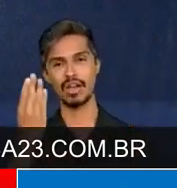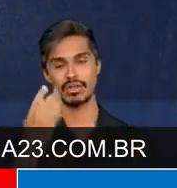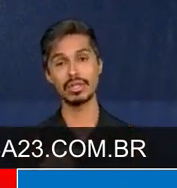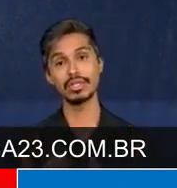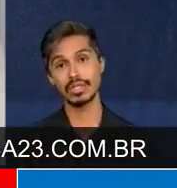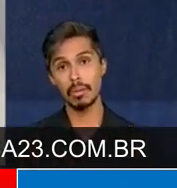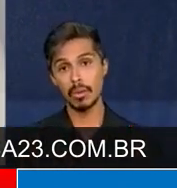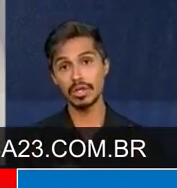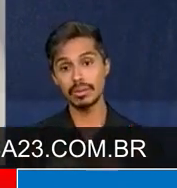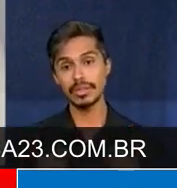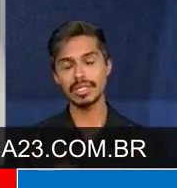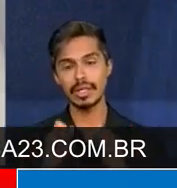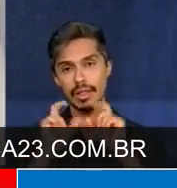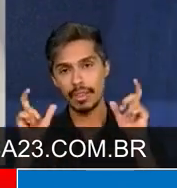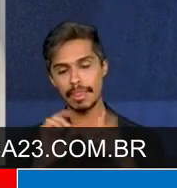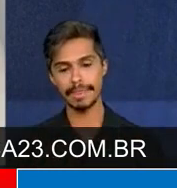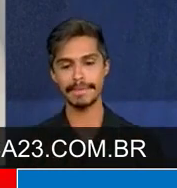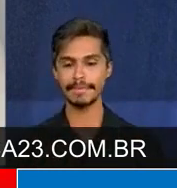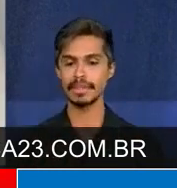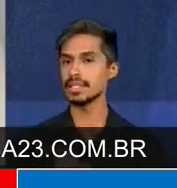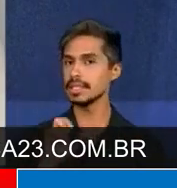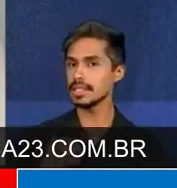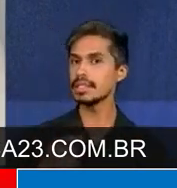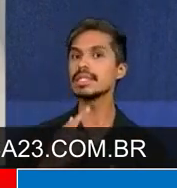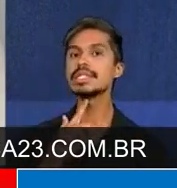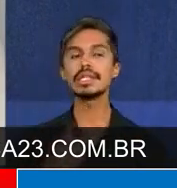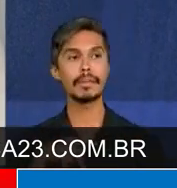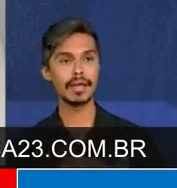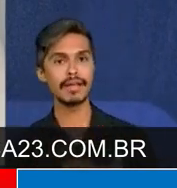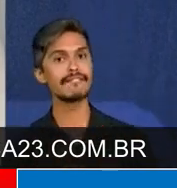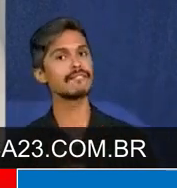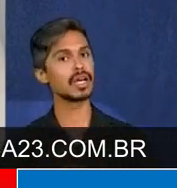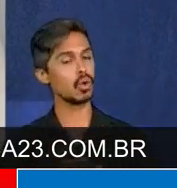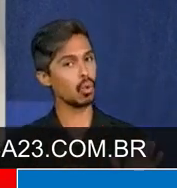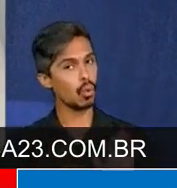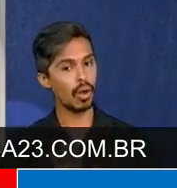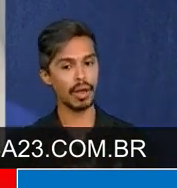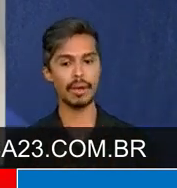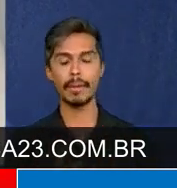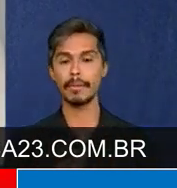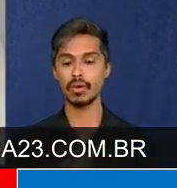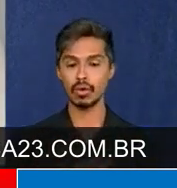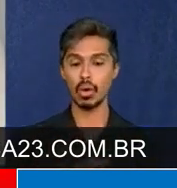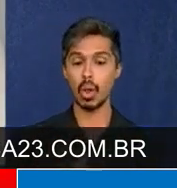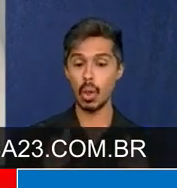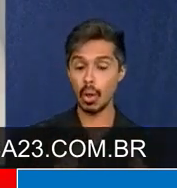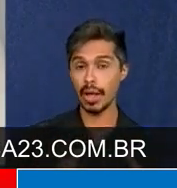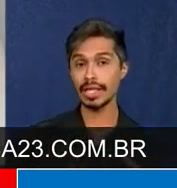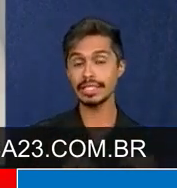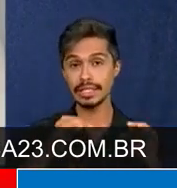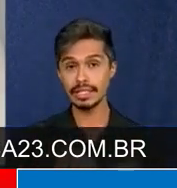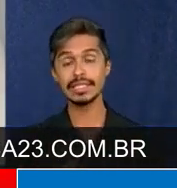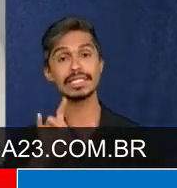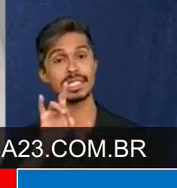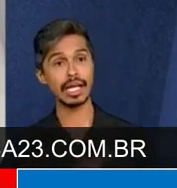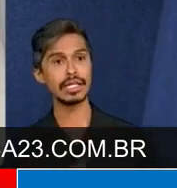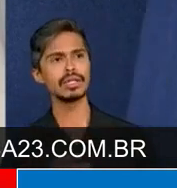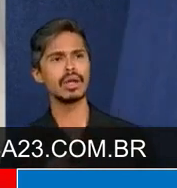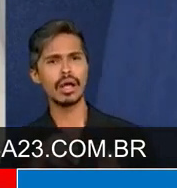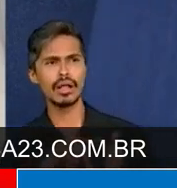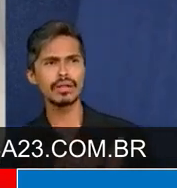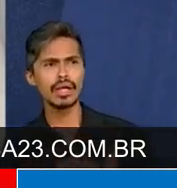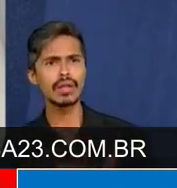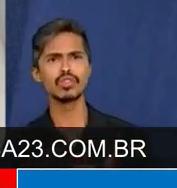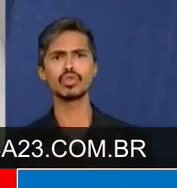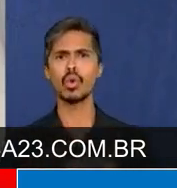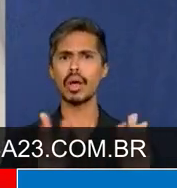ficar atento. Aqueles que desejam fazer as pesquisas, façam com cautela, procurando os canais oficiais, checando se estão navegando de fato